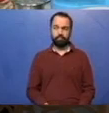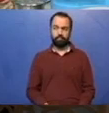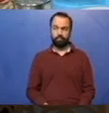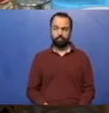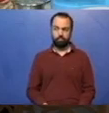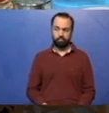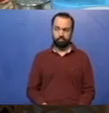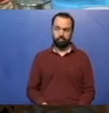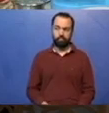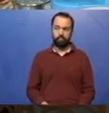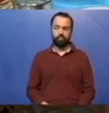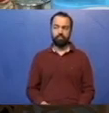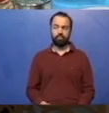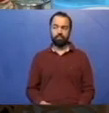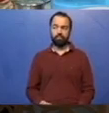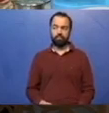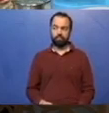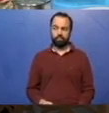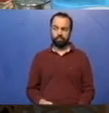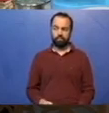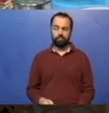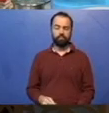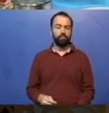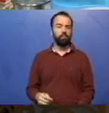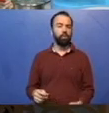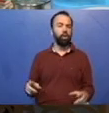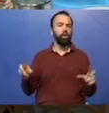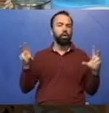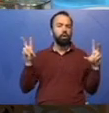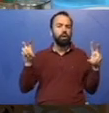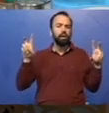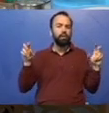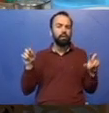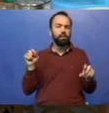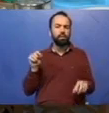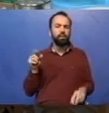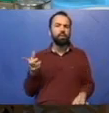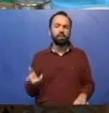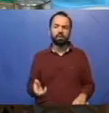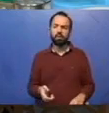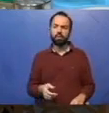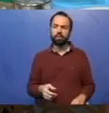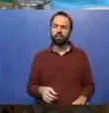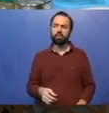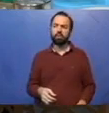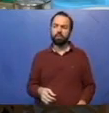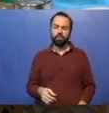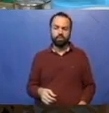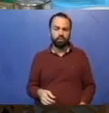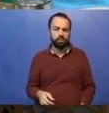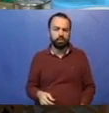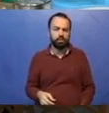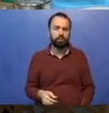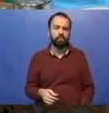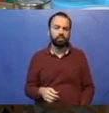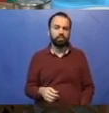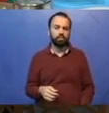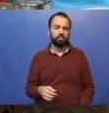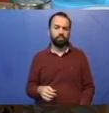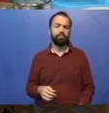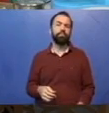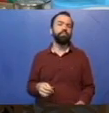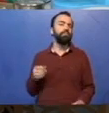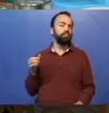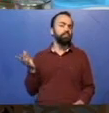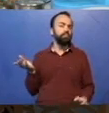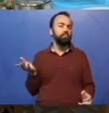continuidade na unidade 2, ok? Nós vamos para a nossa primeira aula. E hoje, o que nós vamos abordar